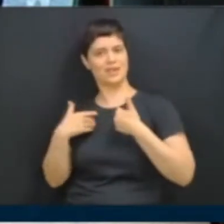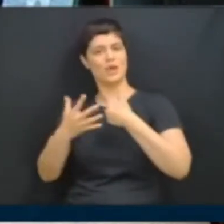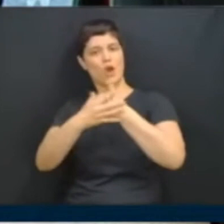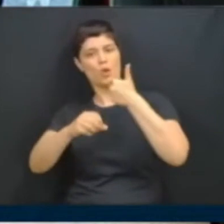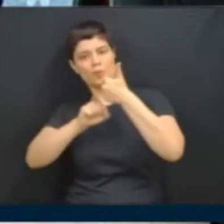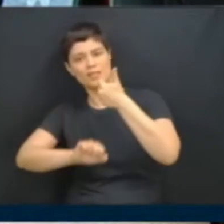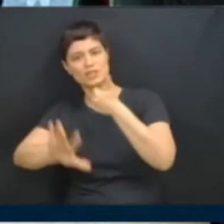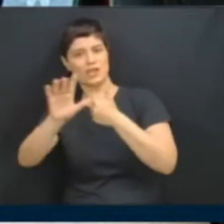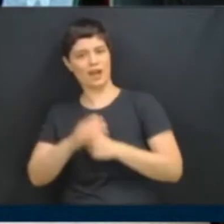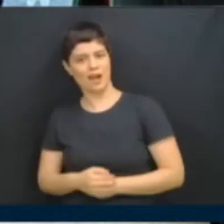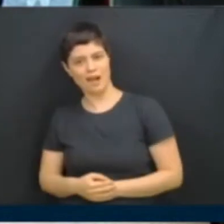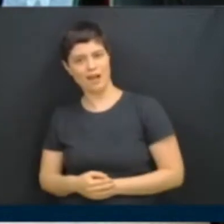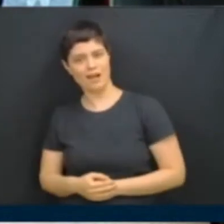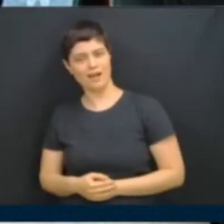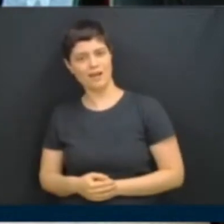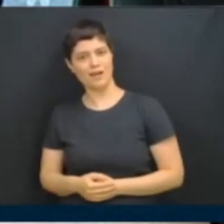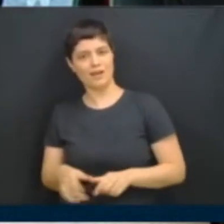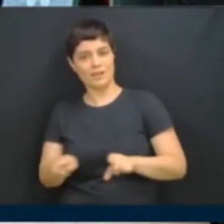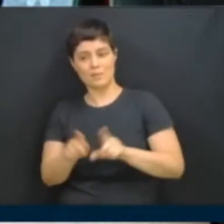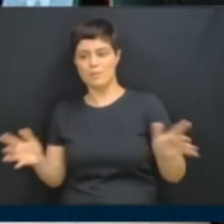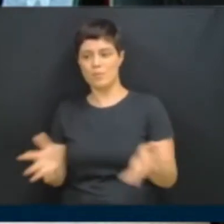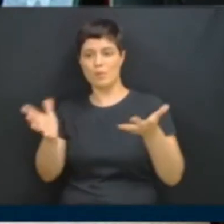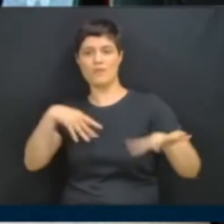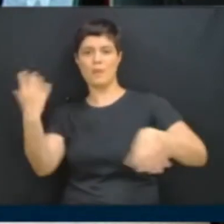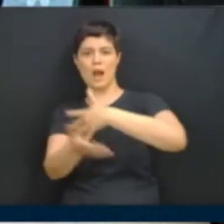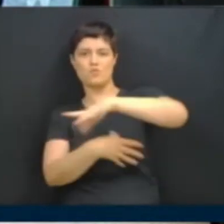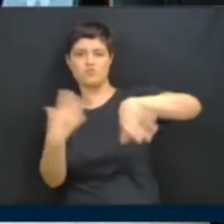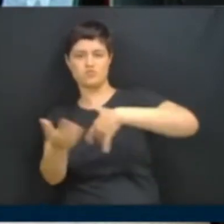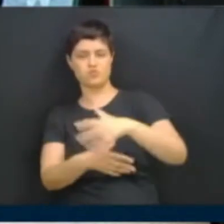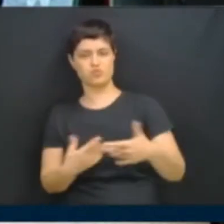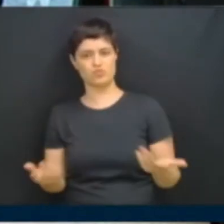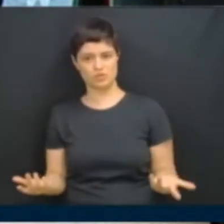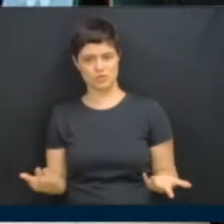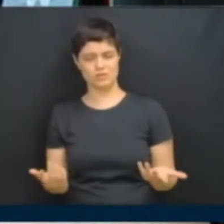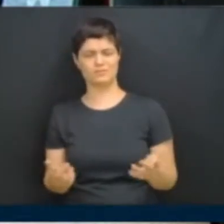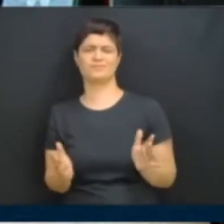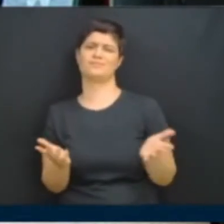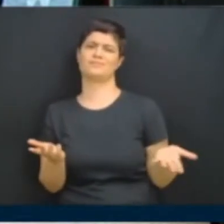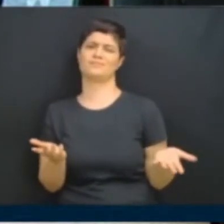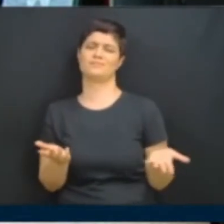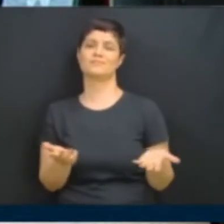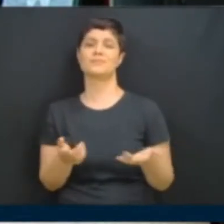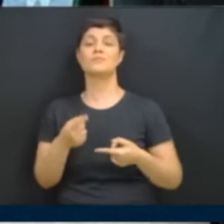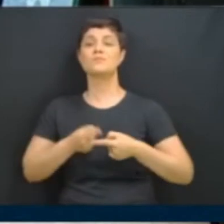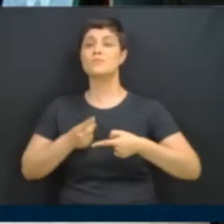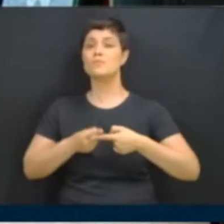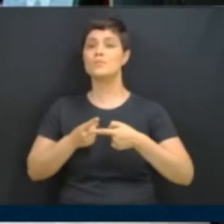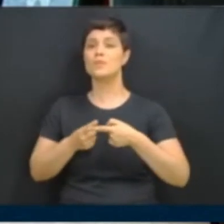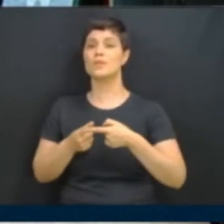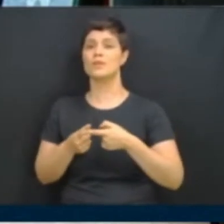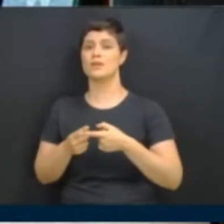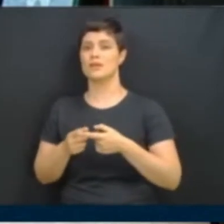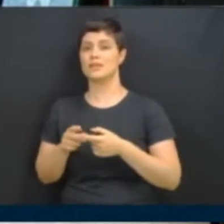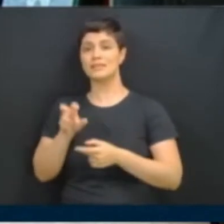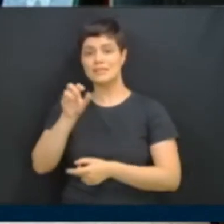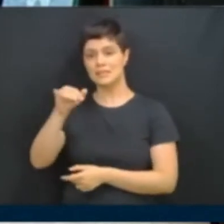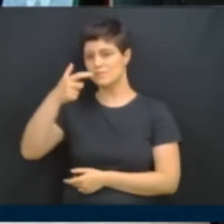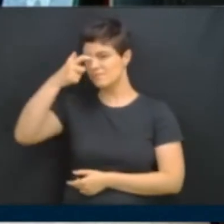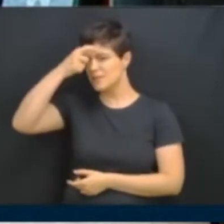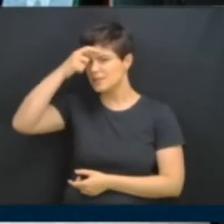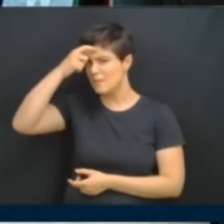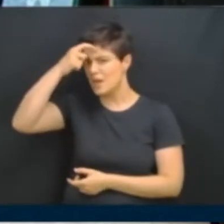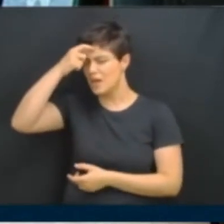compartilhamento e para promover o caos. Porque na administração, nas correntes de pensamento